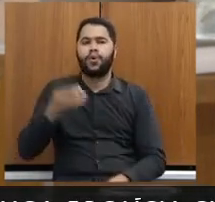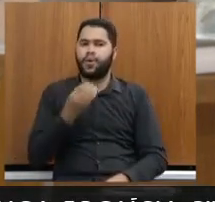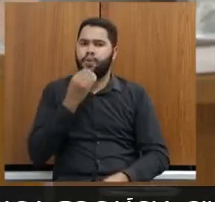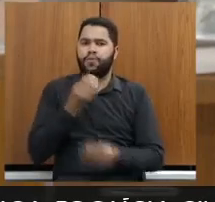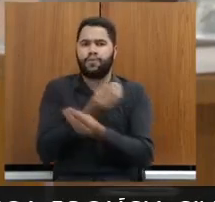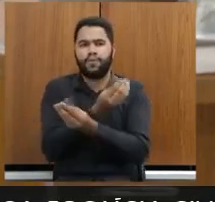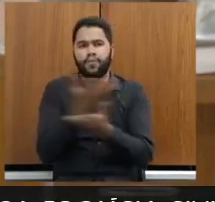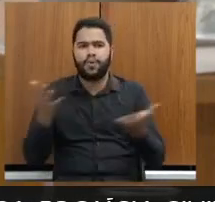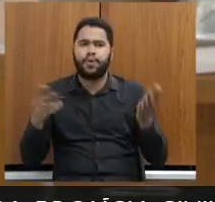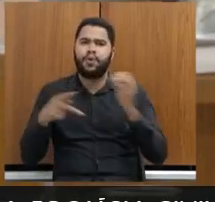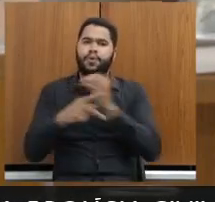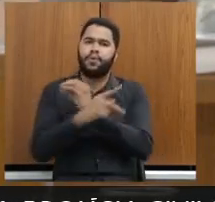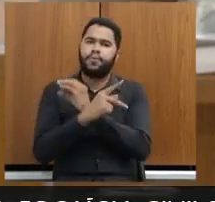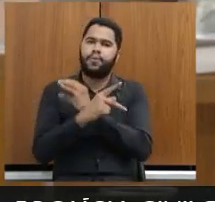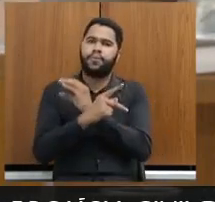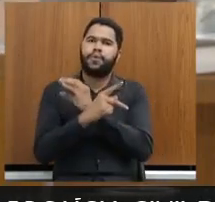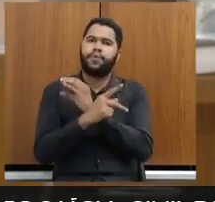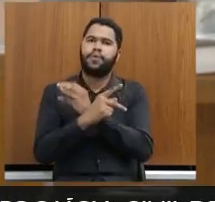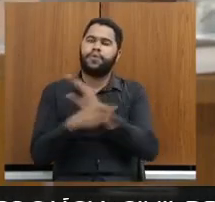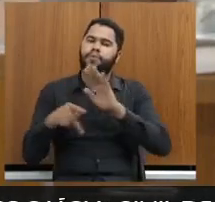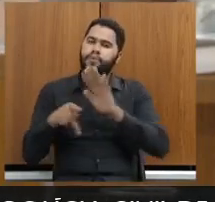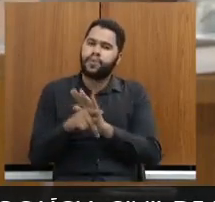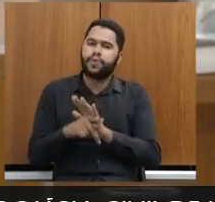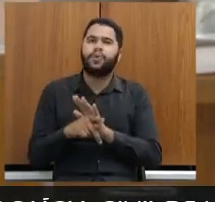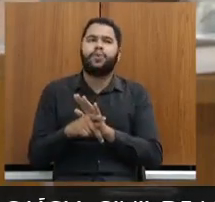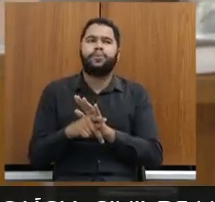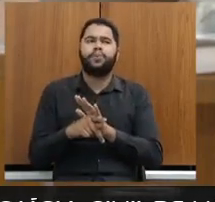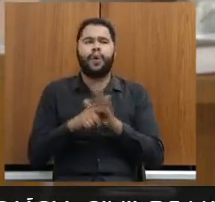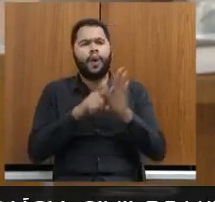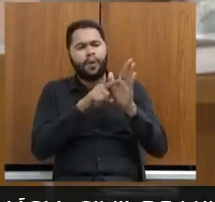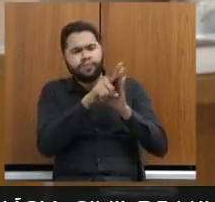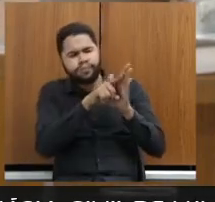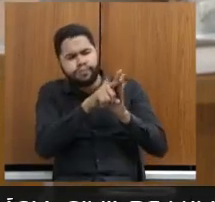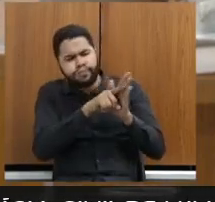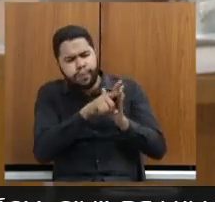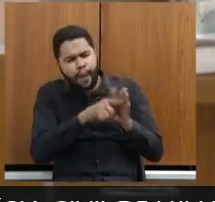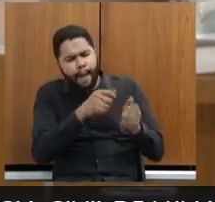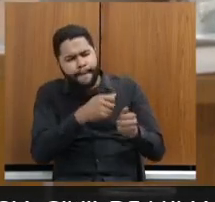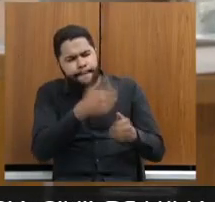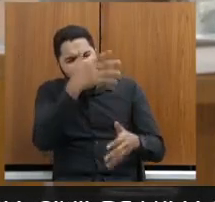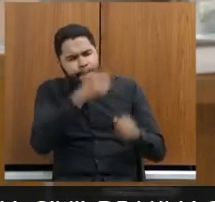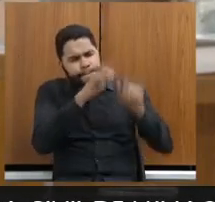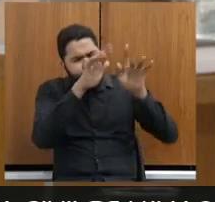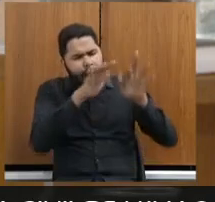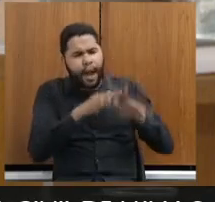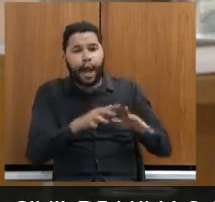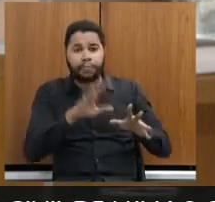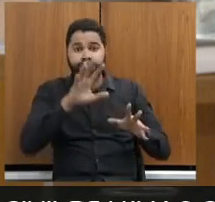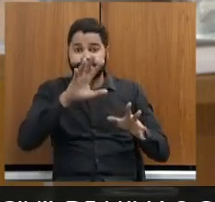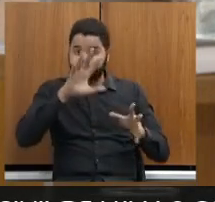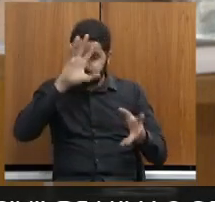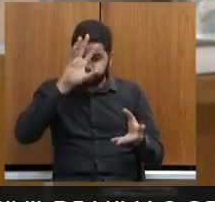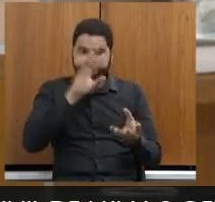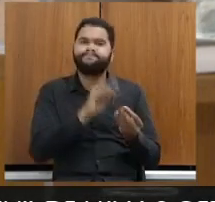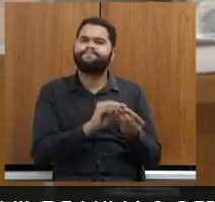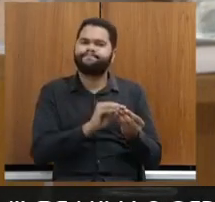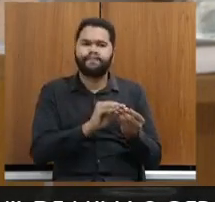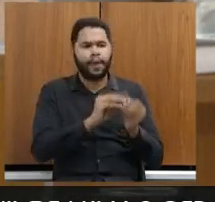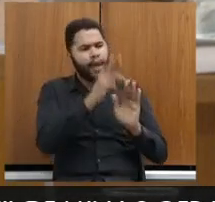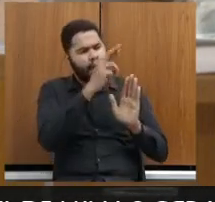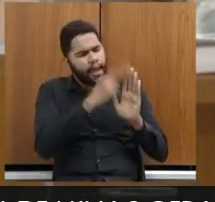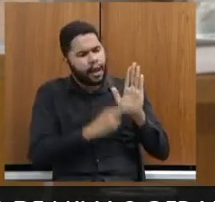para que a polícia e produzem queridos bem-feitos produzem cats conclusivos e com